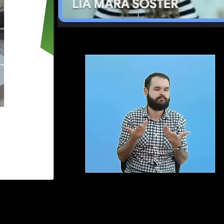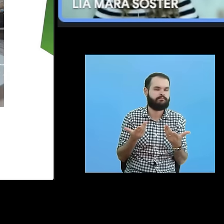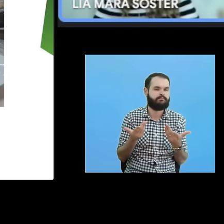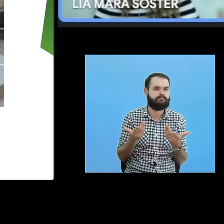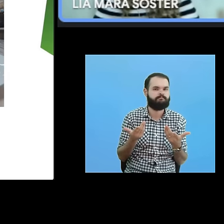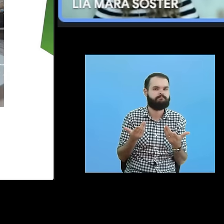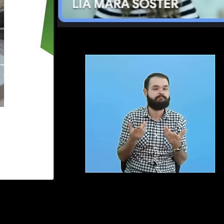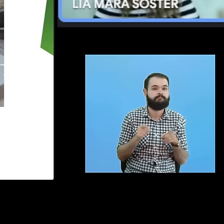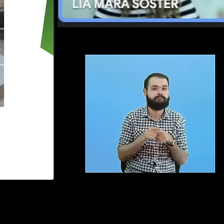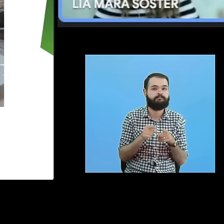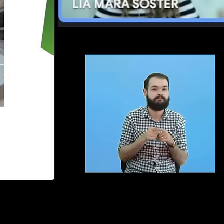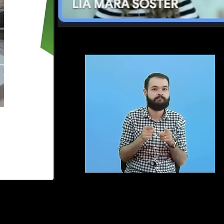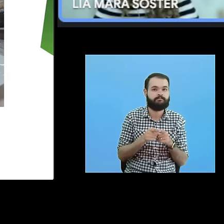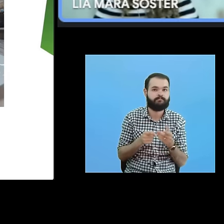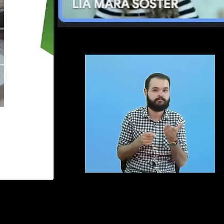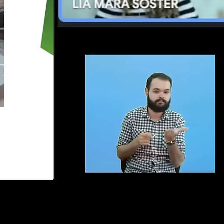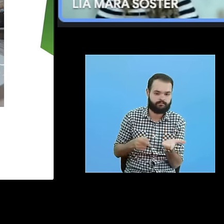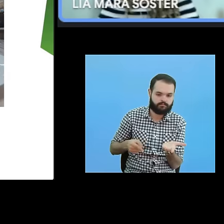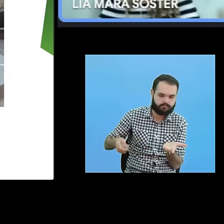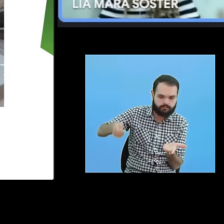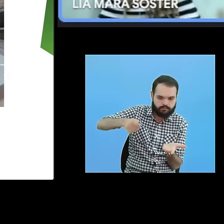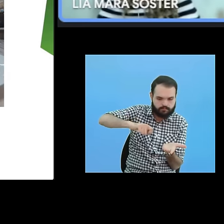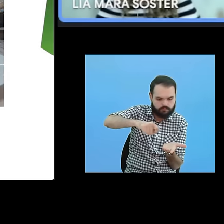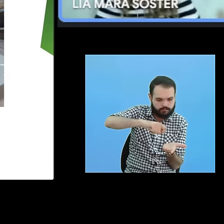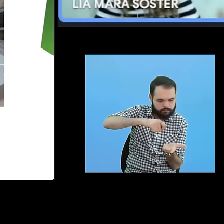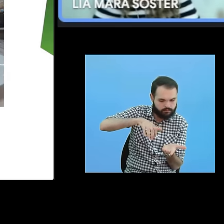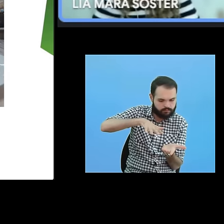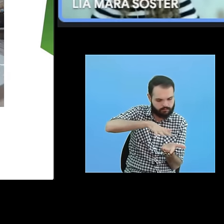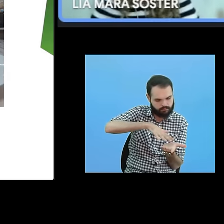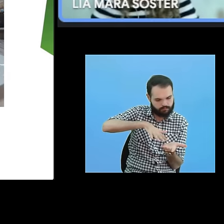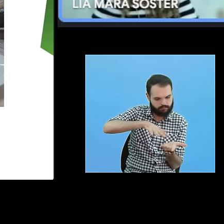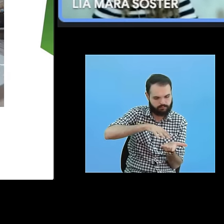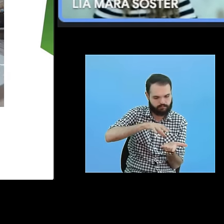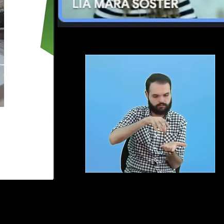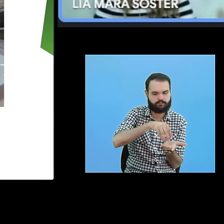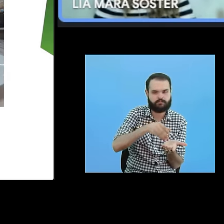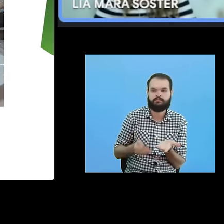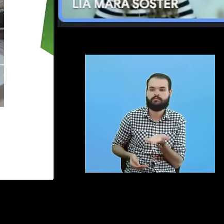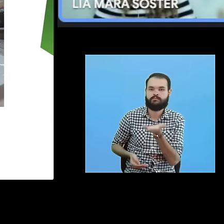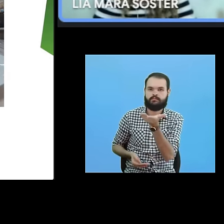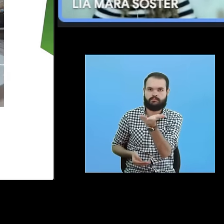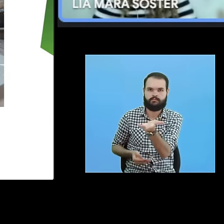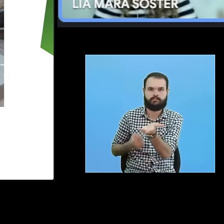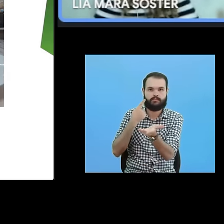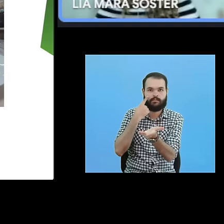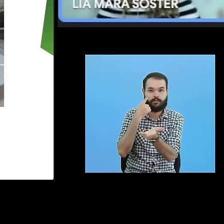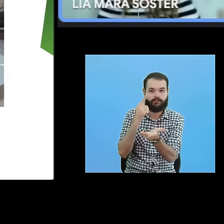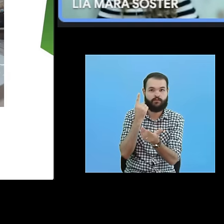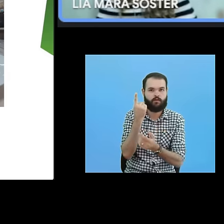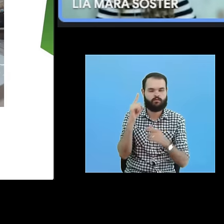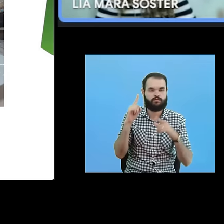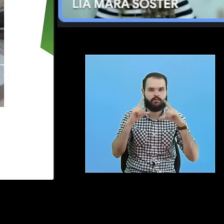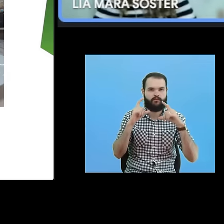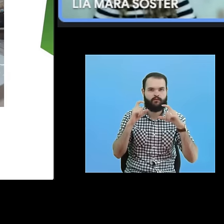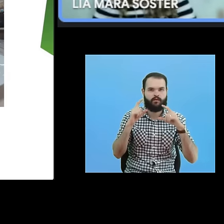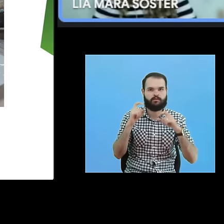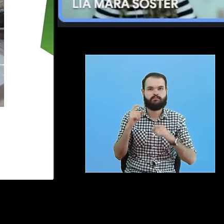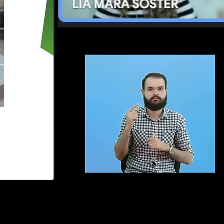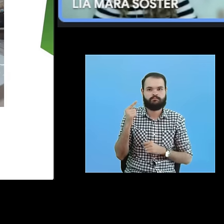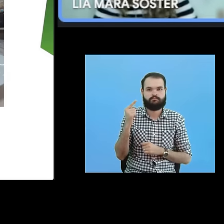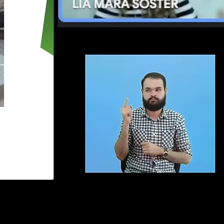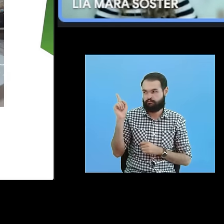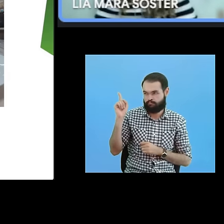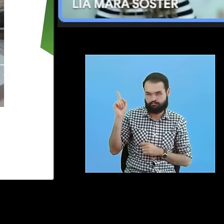inclusive o empratamento do alimento, né, que é a última imagem que a gente tem aqui, da esquerda para a direita, mostra um pouquinho